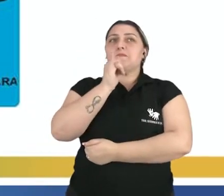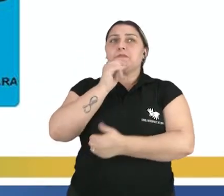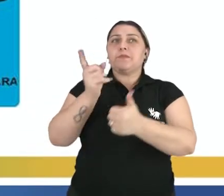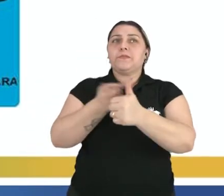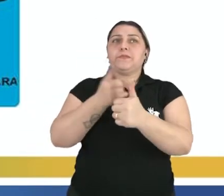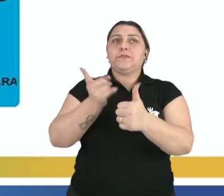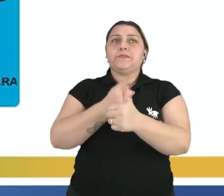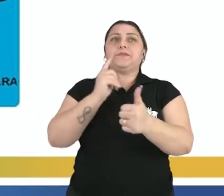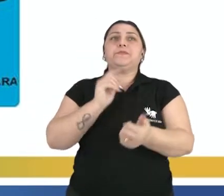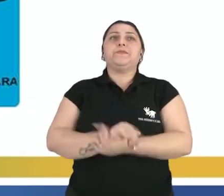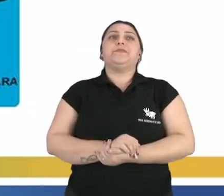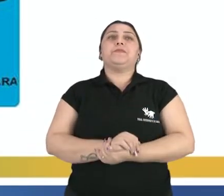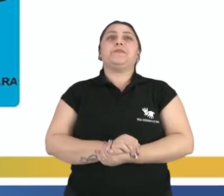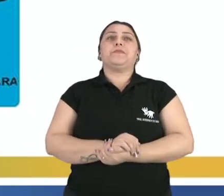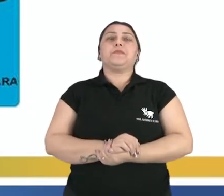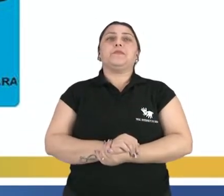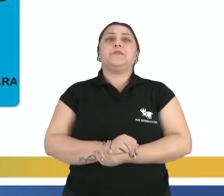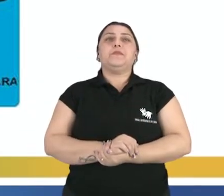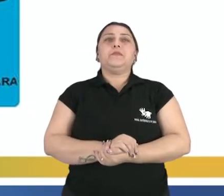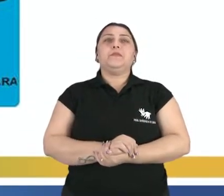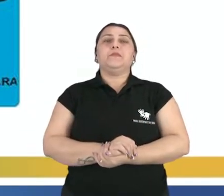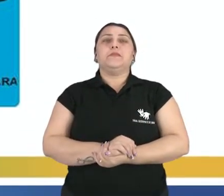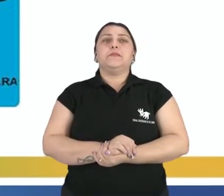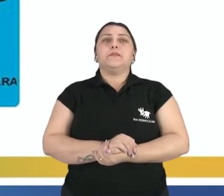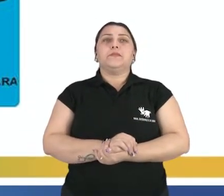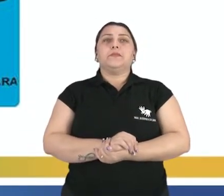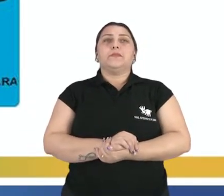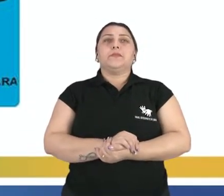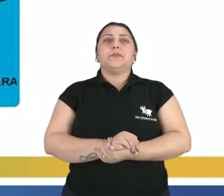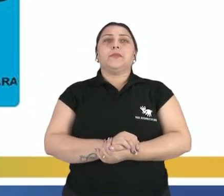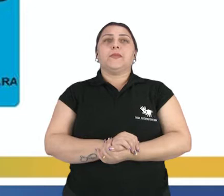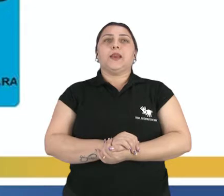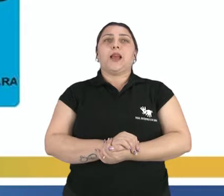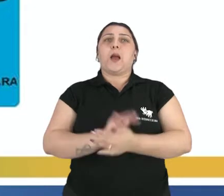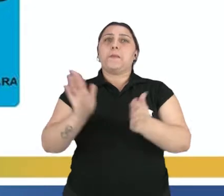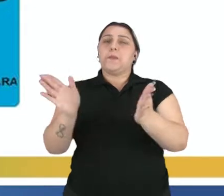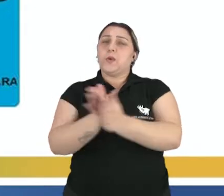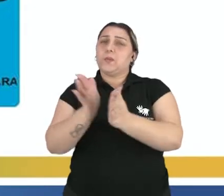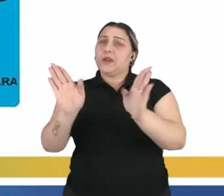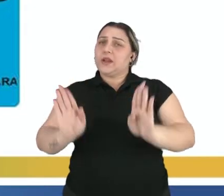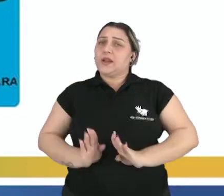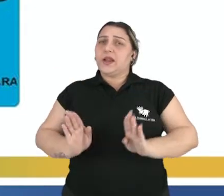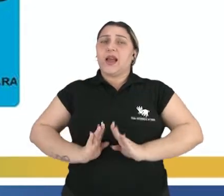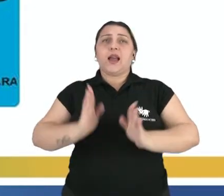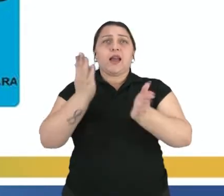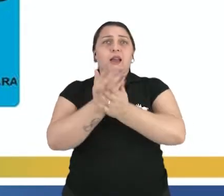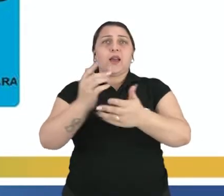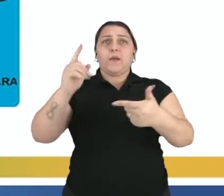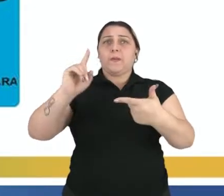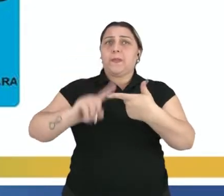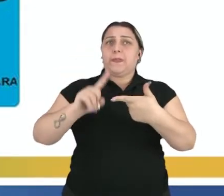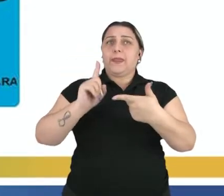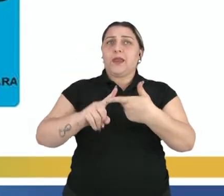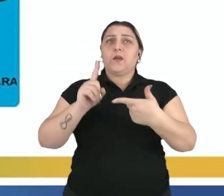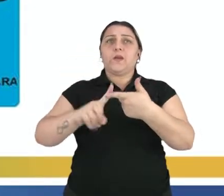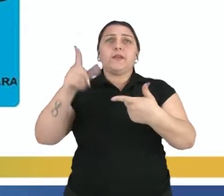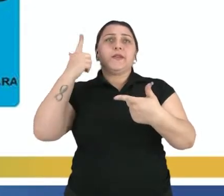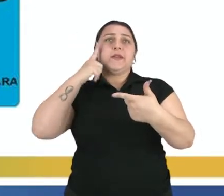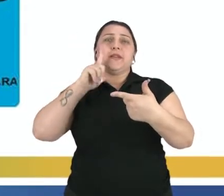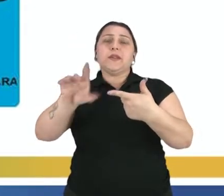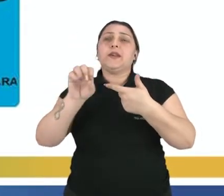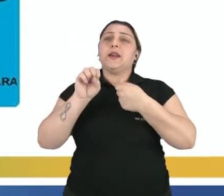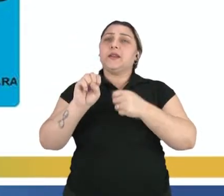número 1 aí, das metas de desenvolvimento do milênio, é erradicar a extrema pobreza e a fome. O 2, né, é atingir o